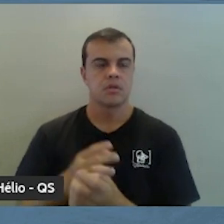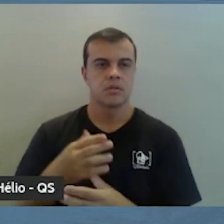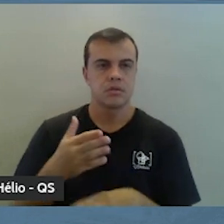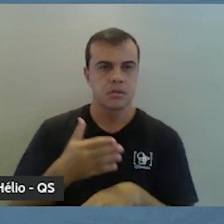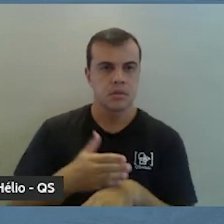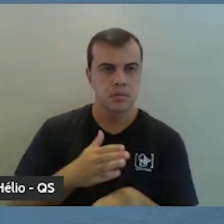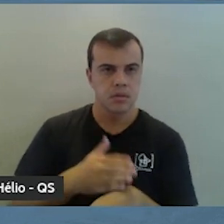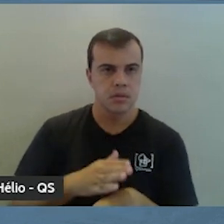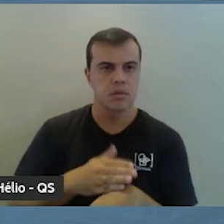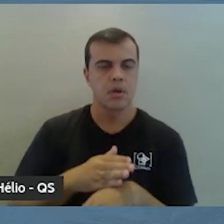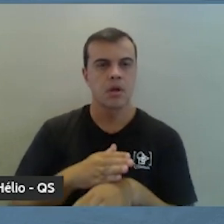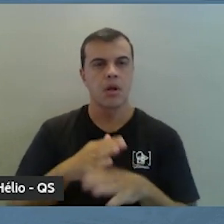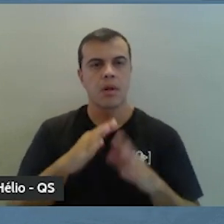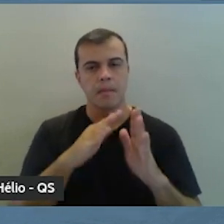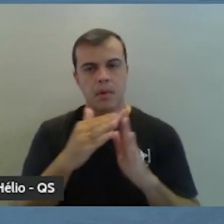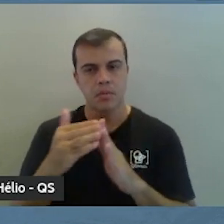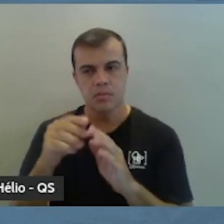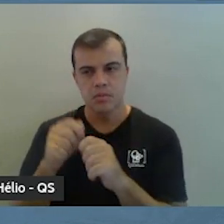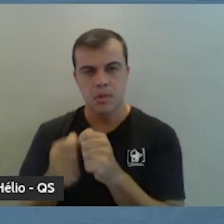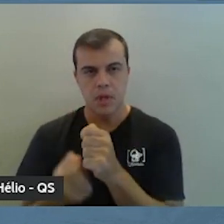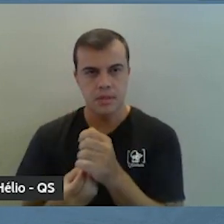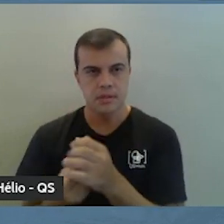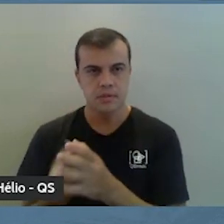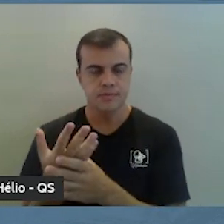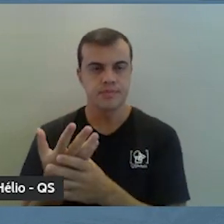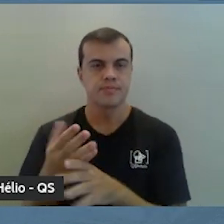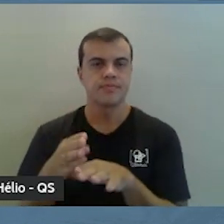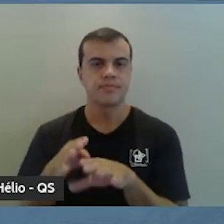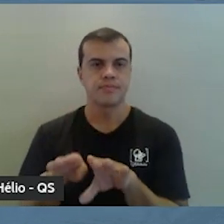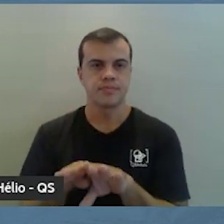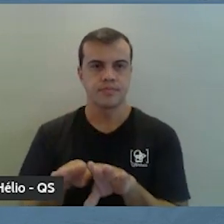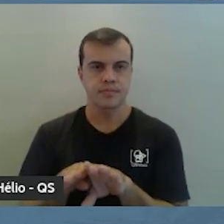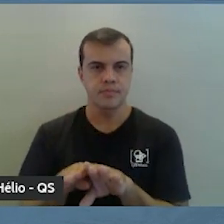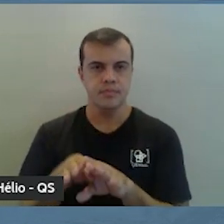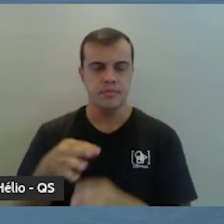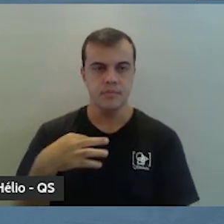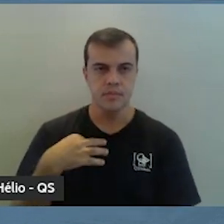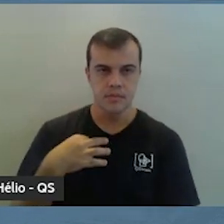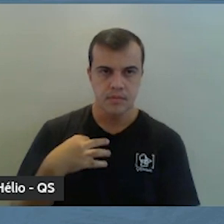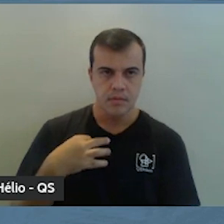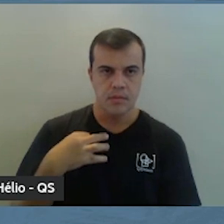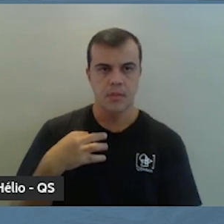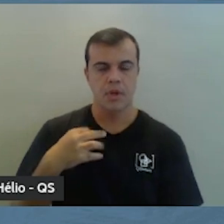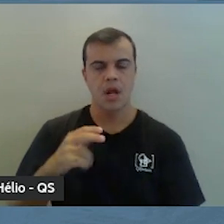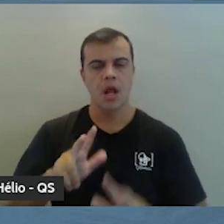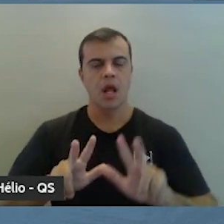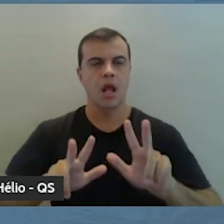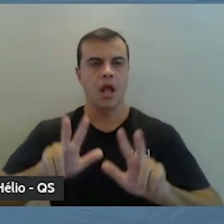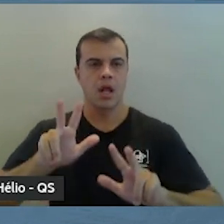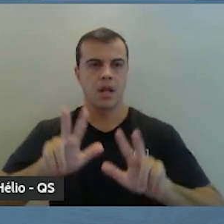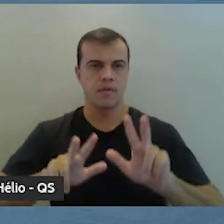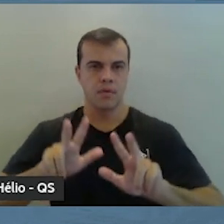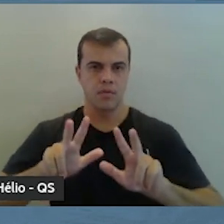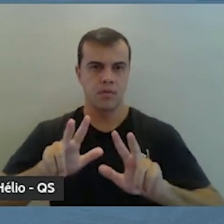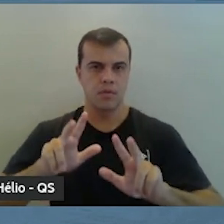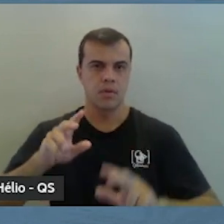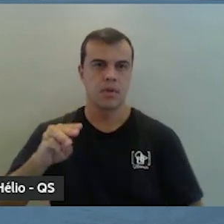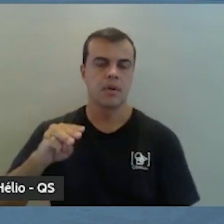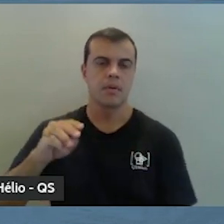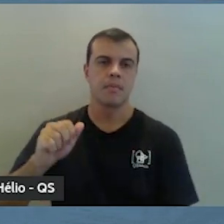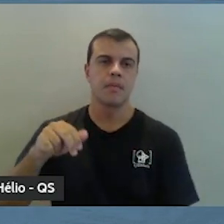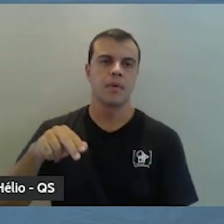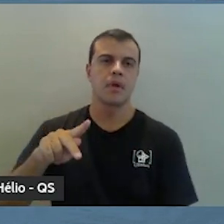o barracão, com a produção dos adereços de carnaval da Mangueira.